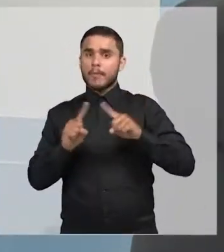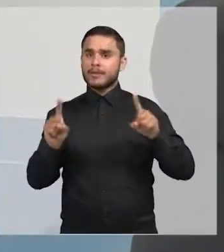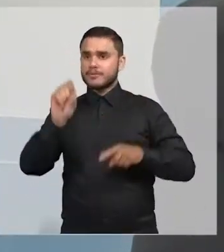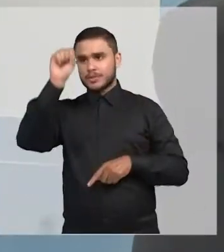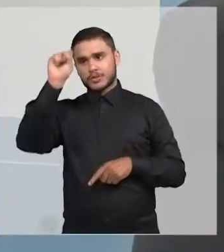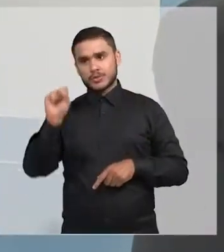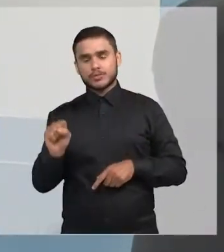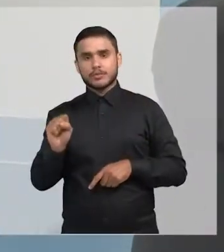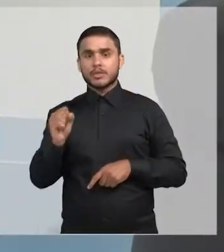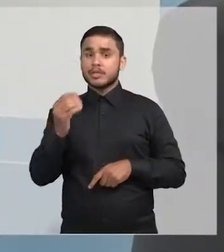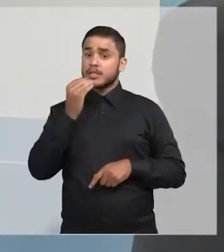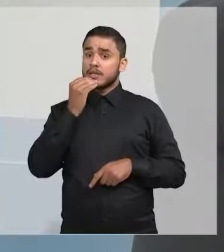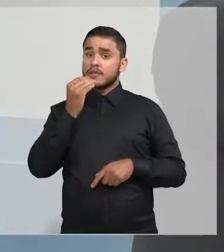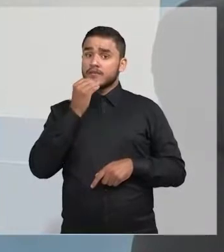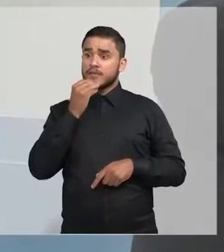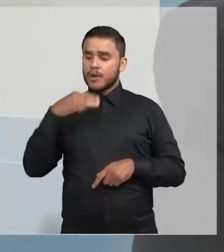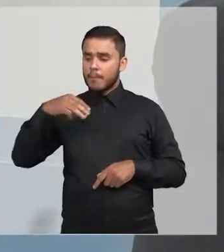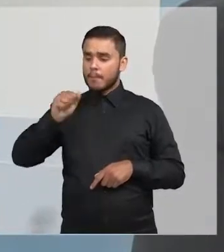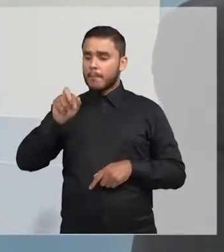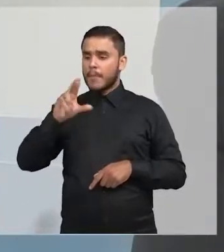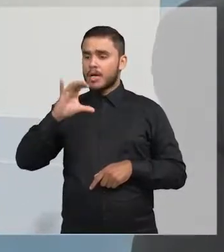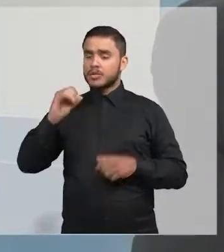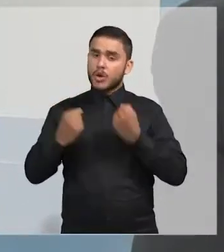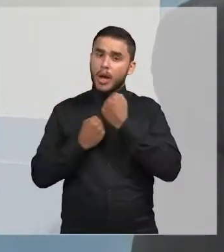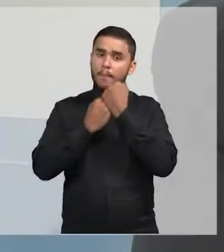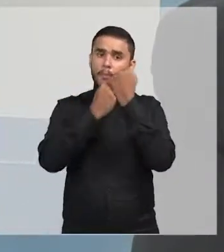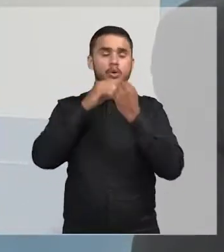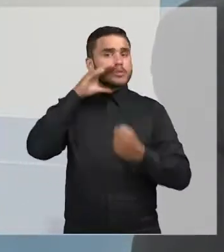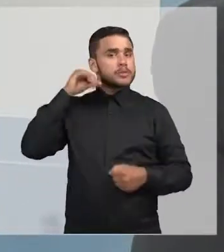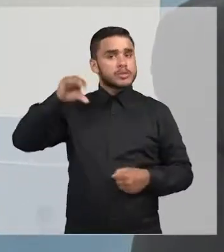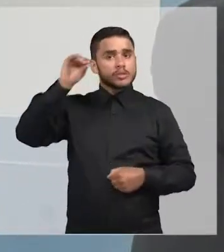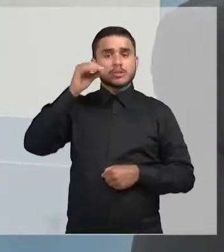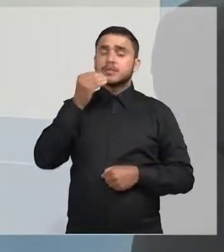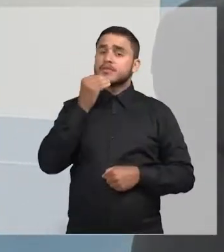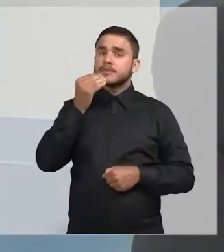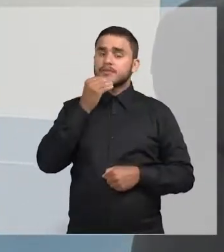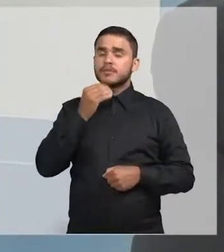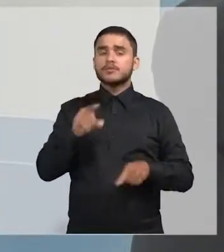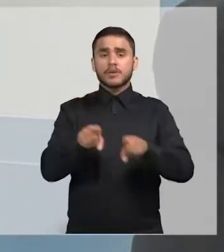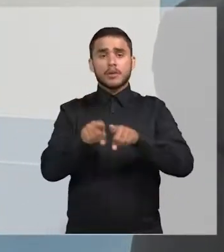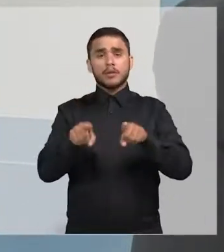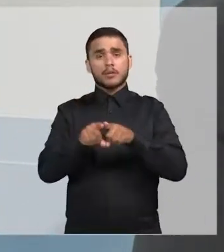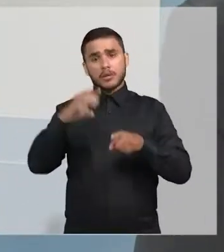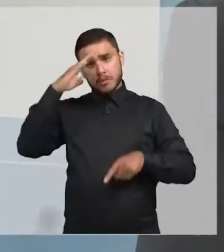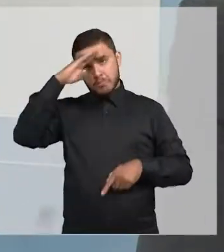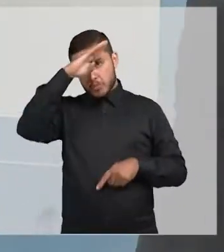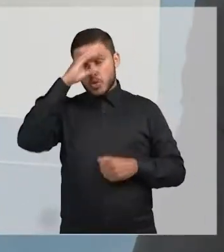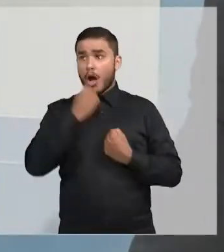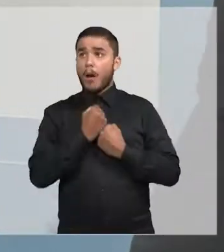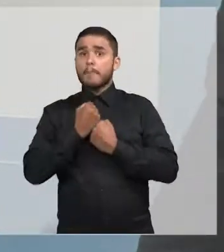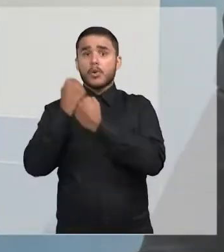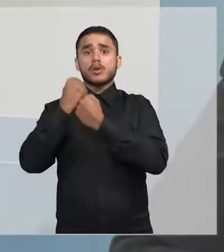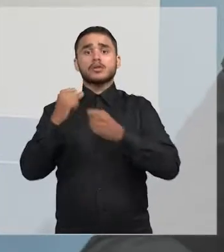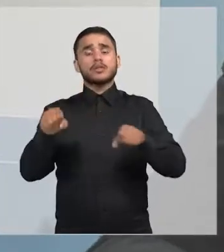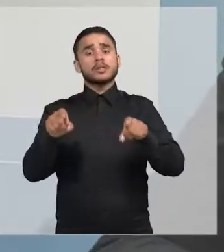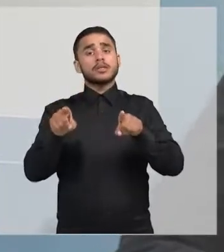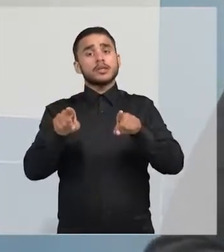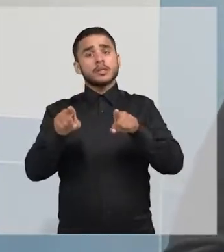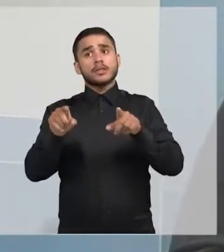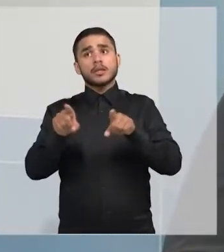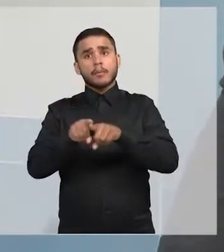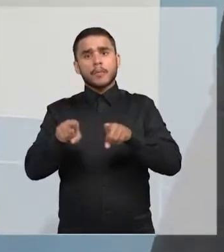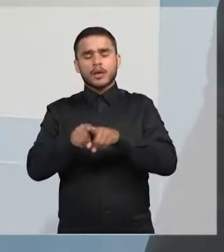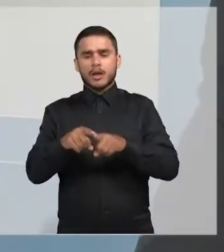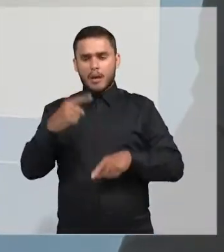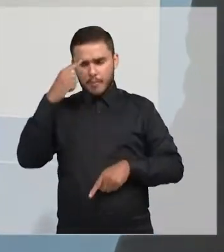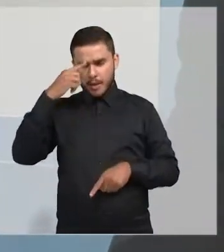com o Ciro, teria sido melhor para ele. Ele podia apoiar até o Bolsonaro no segundo turno. Ele ficou como se fosse ligado ao PT por causa